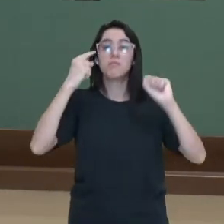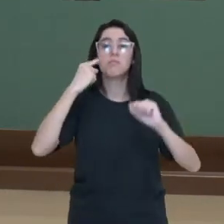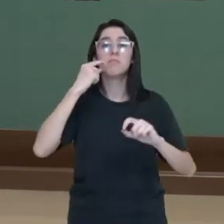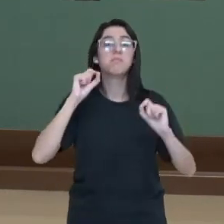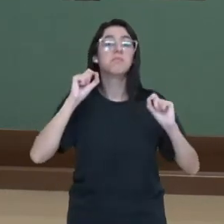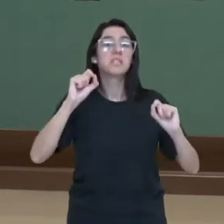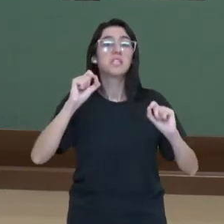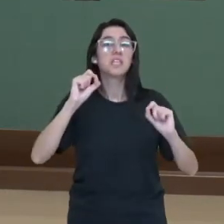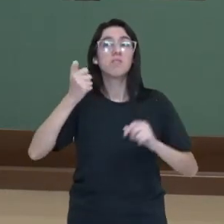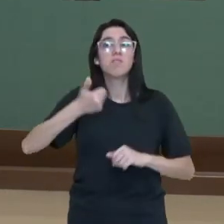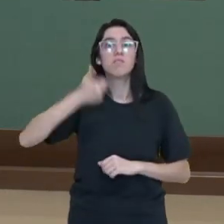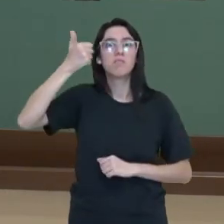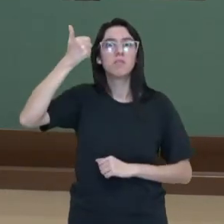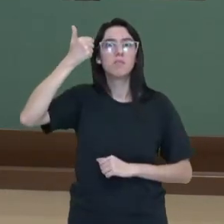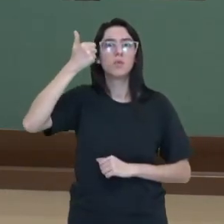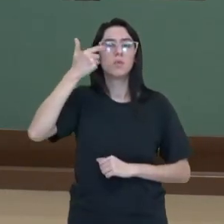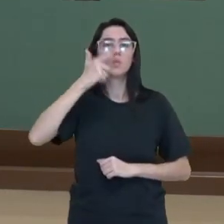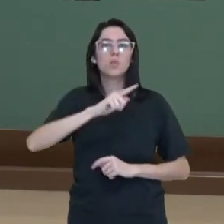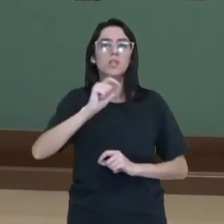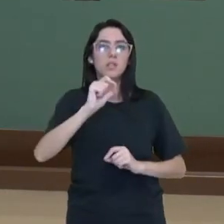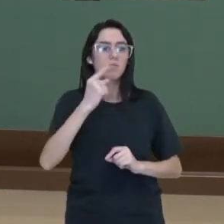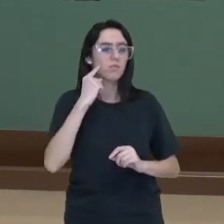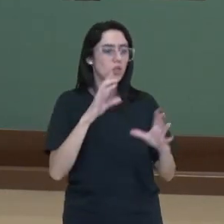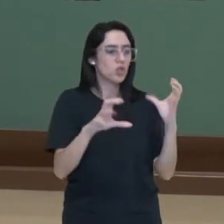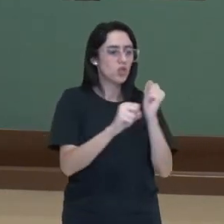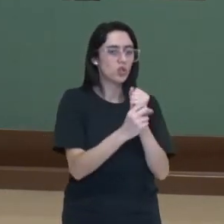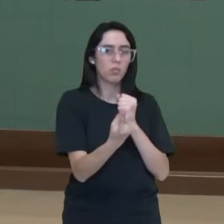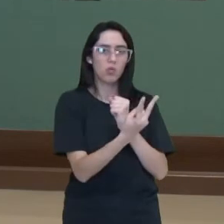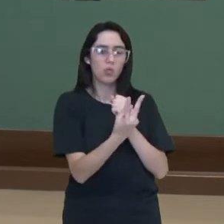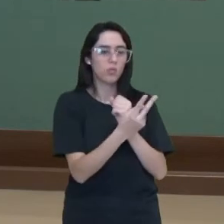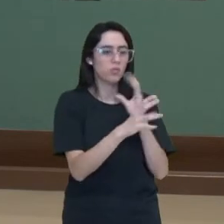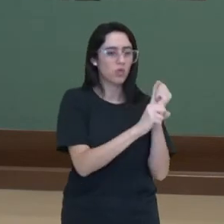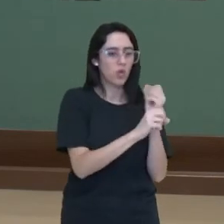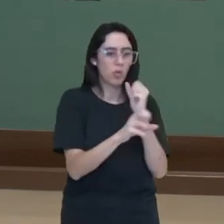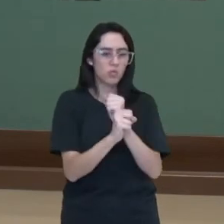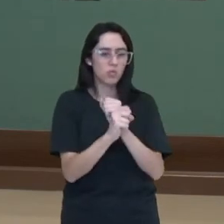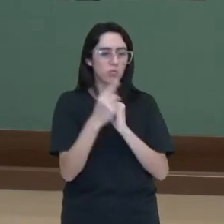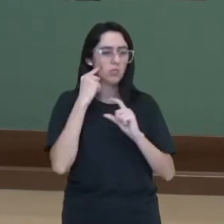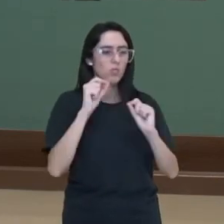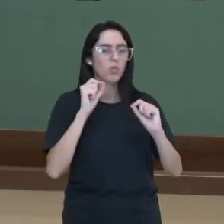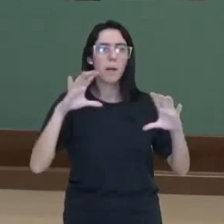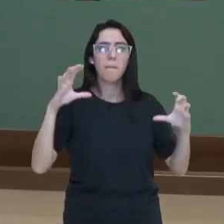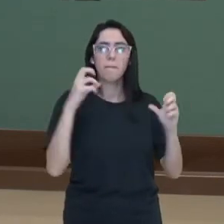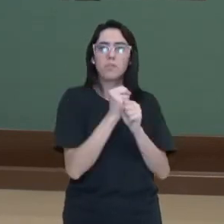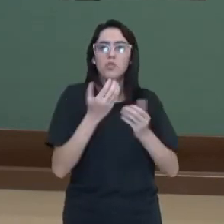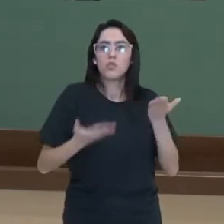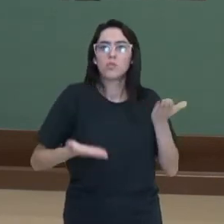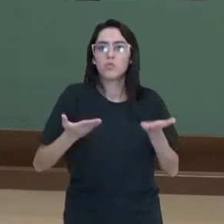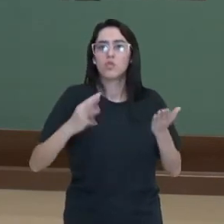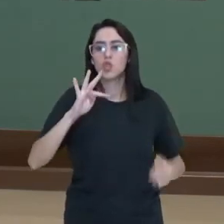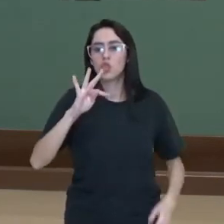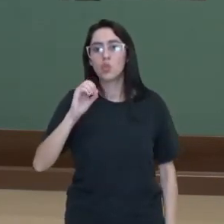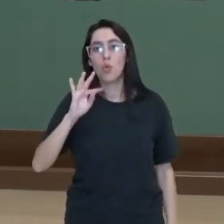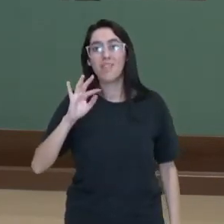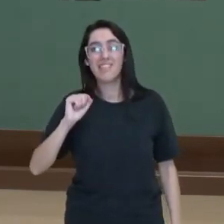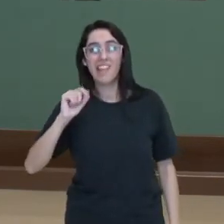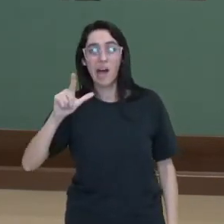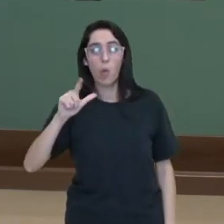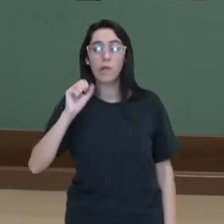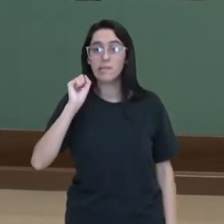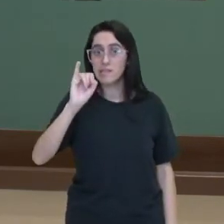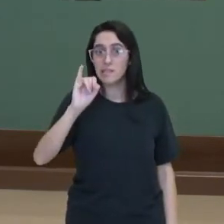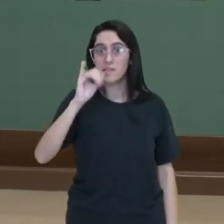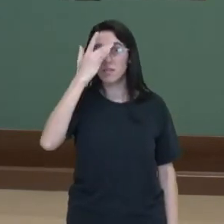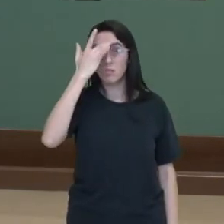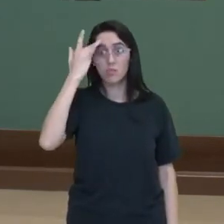deles ergueu no arranque e no arremesso, a soma dos dois dá o peso total que o atleta ergueu. Aquele atleta que